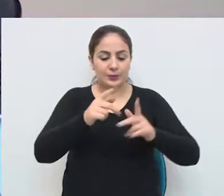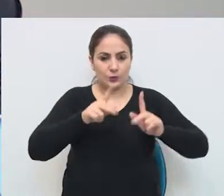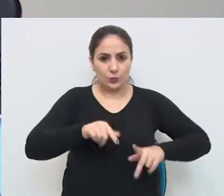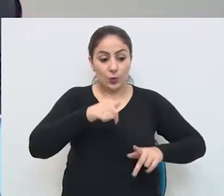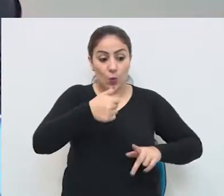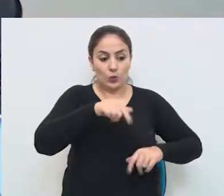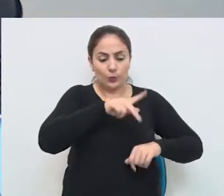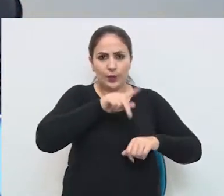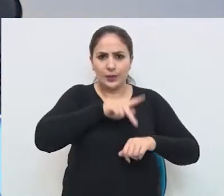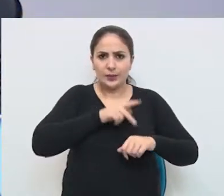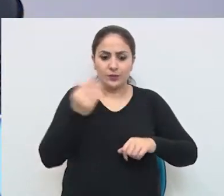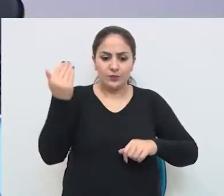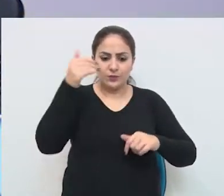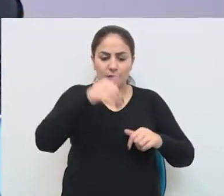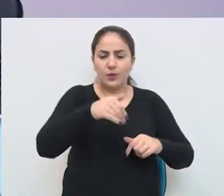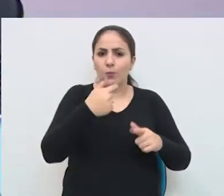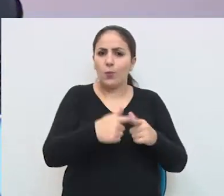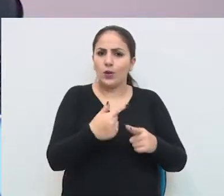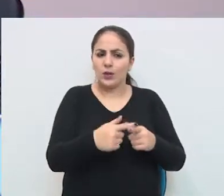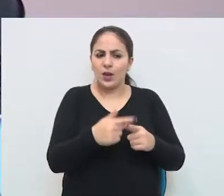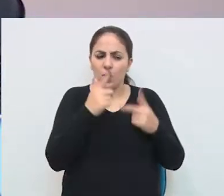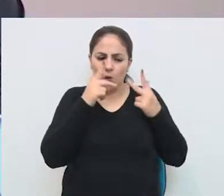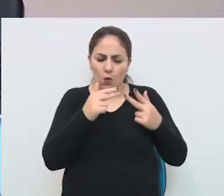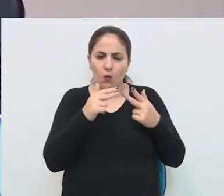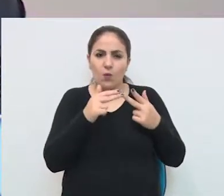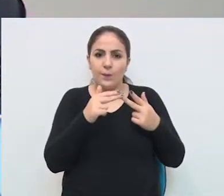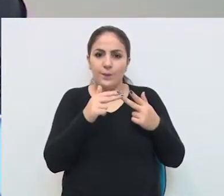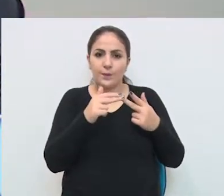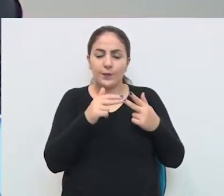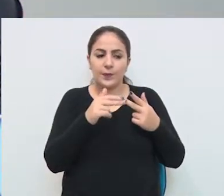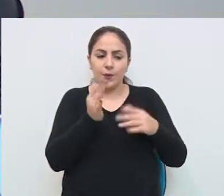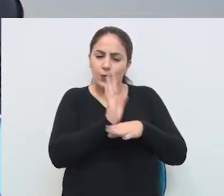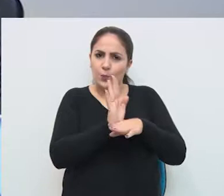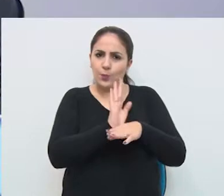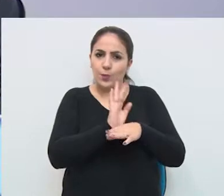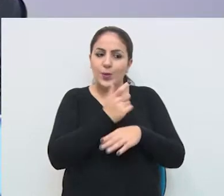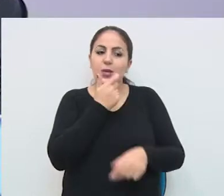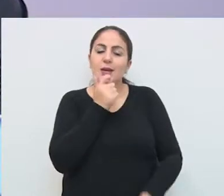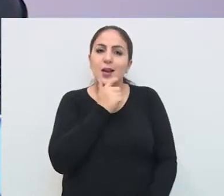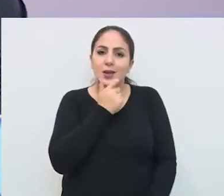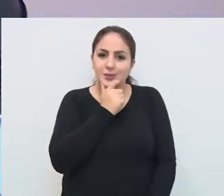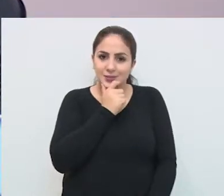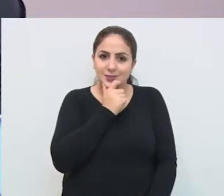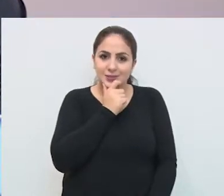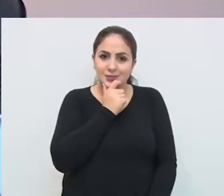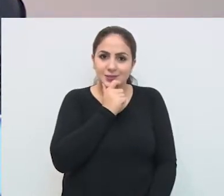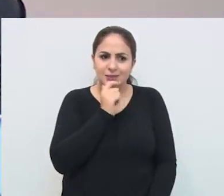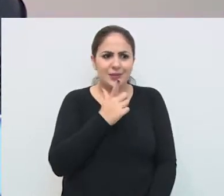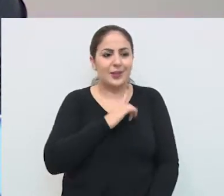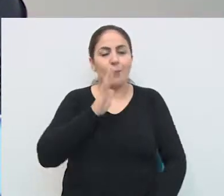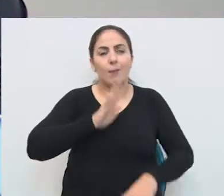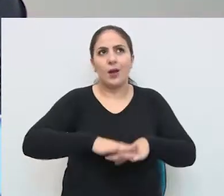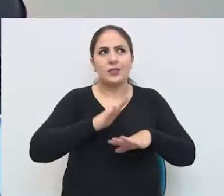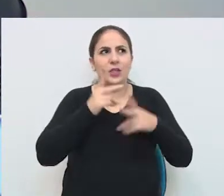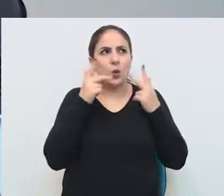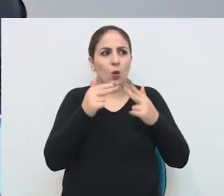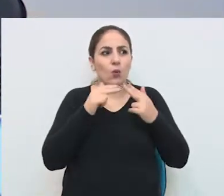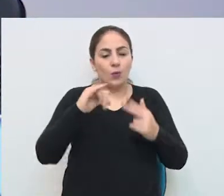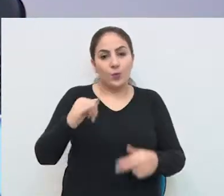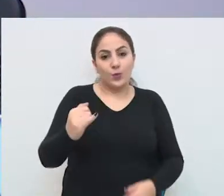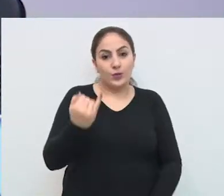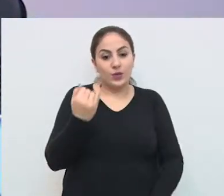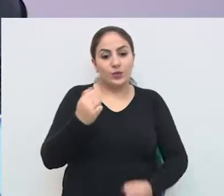personagem estrangeiro que vem para cá é porque o filme ele fica sendo um filme falado em inglês, né? E um filme falado em inglês ele tem muito